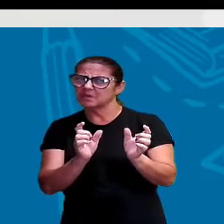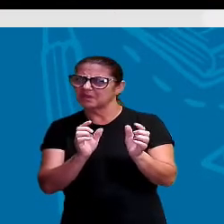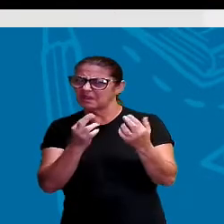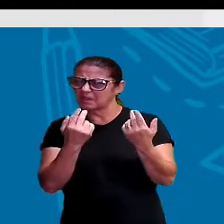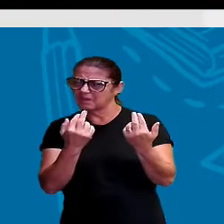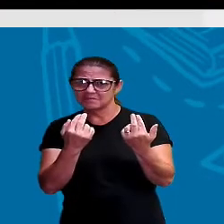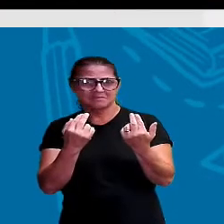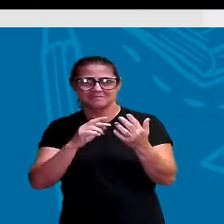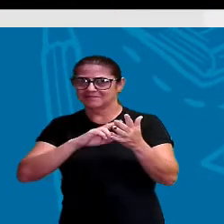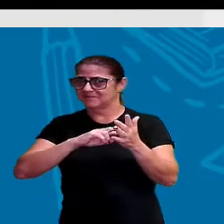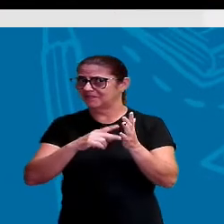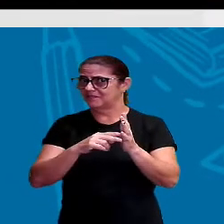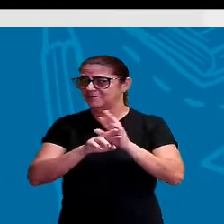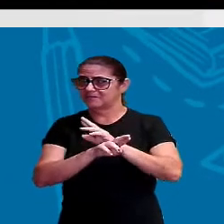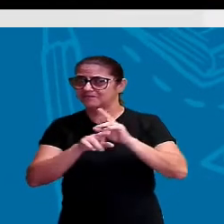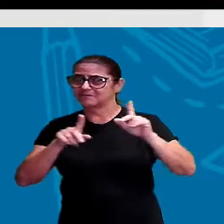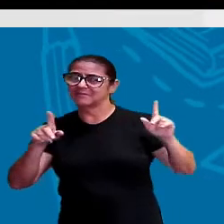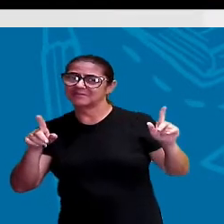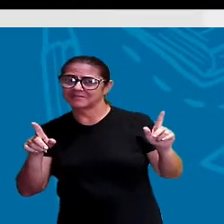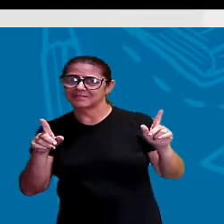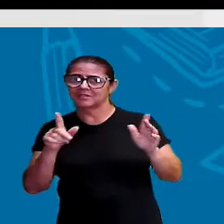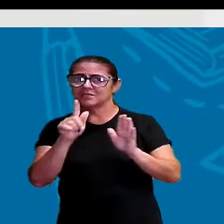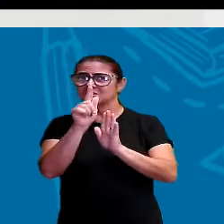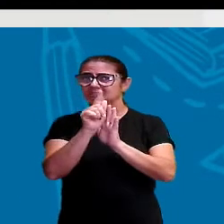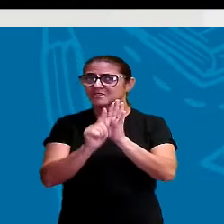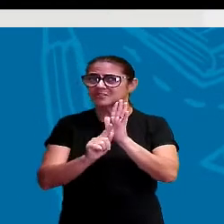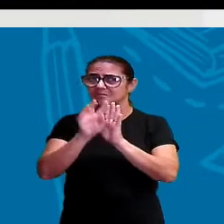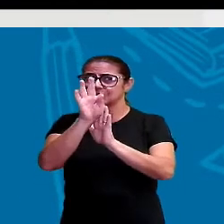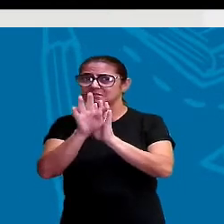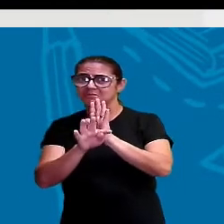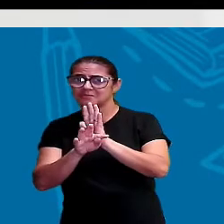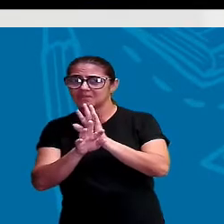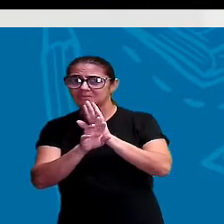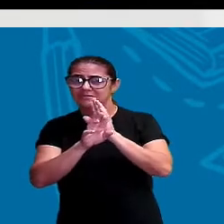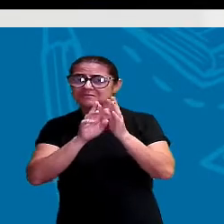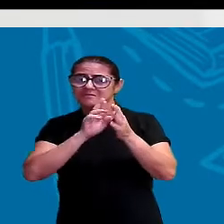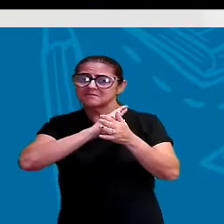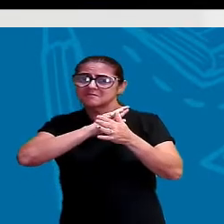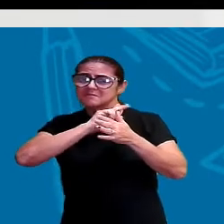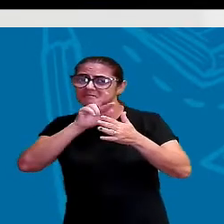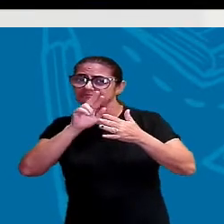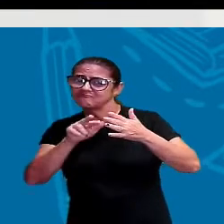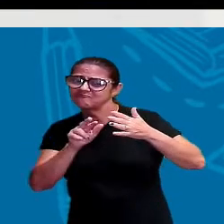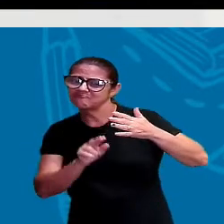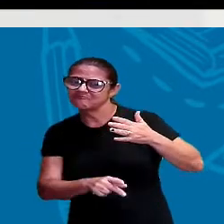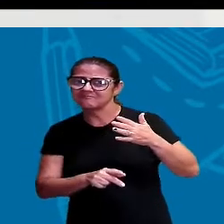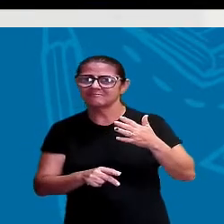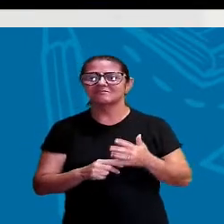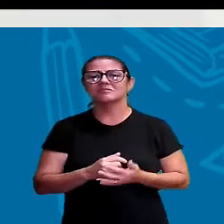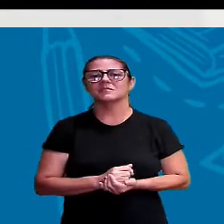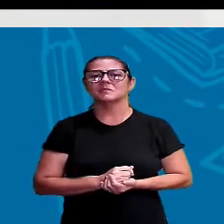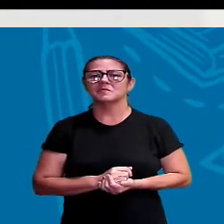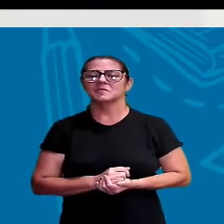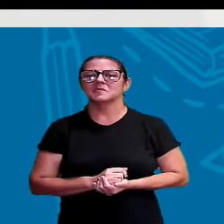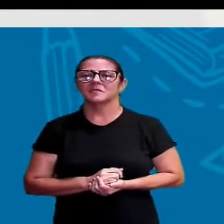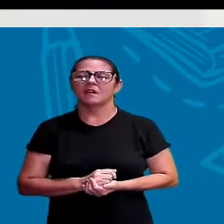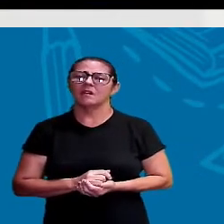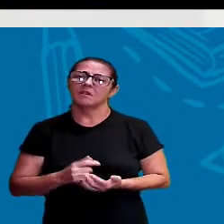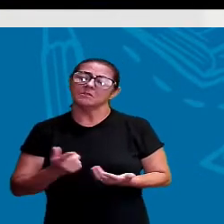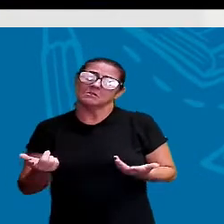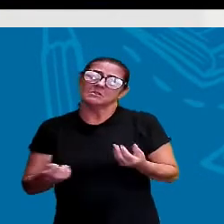diferença, tá? Então, a gente tem vários gêneros textuais com relação a essa composição, a